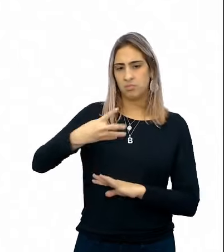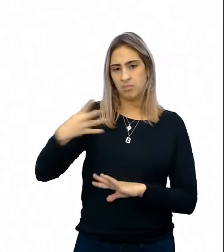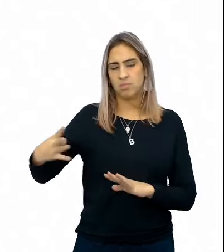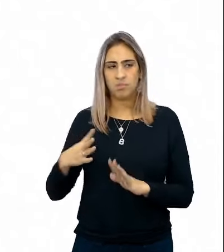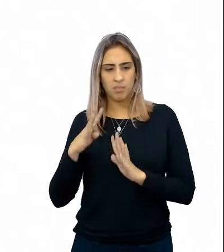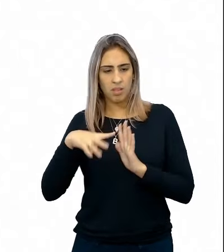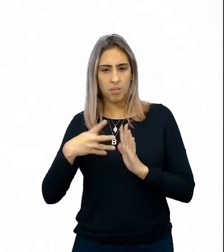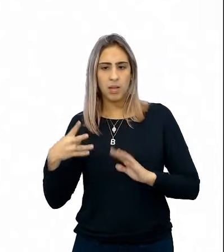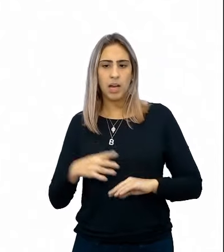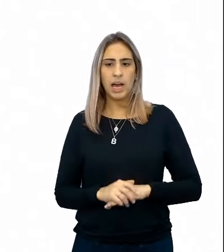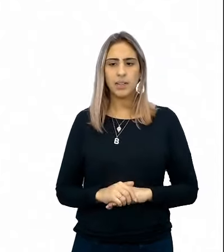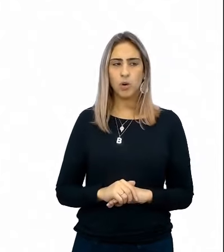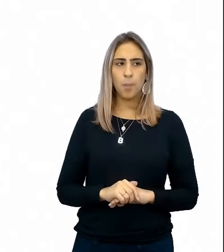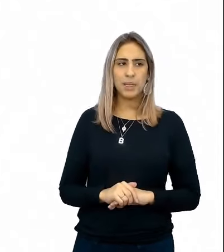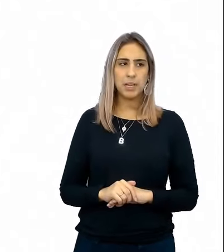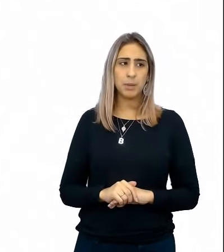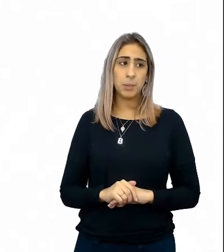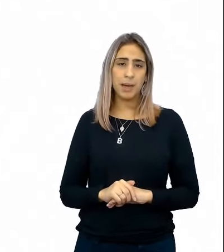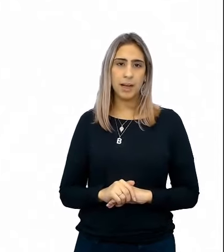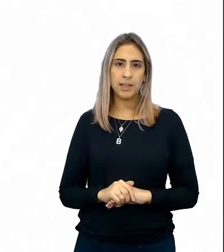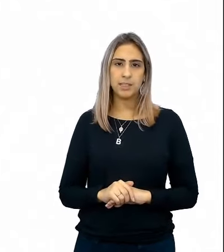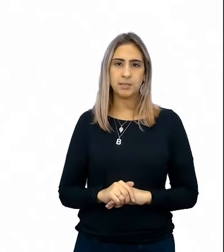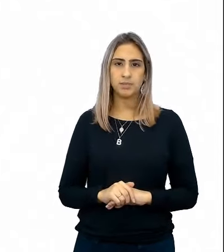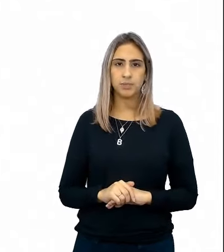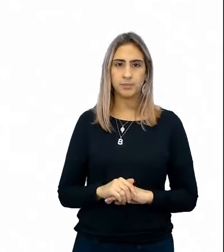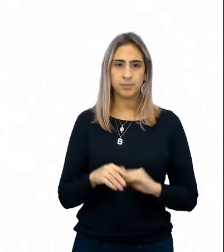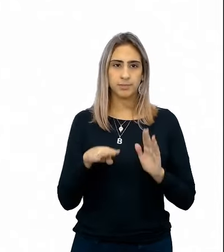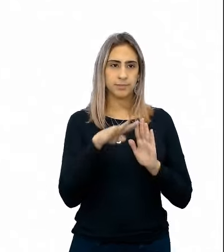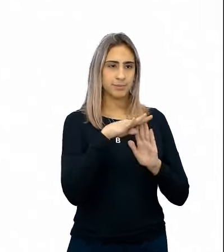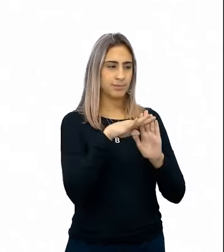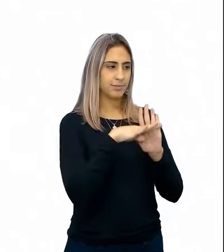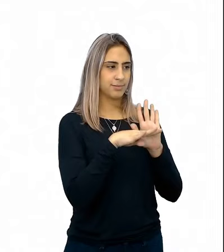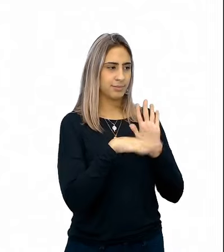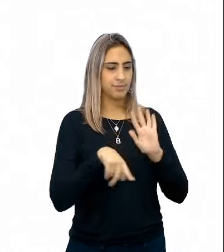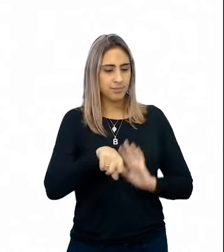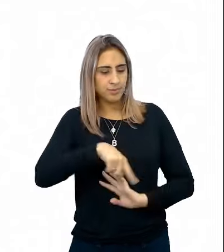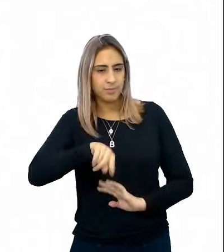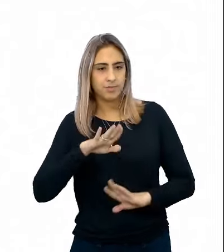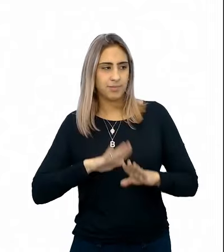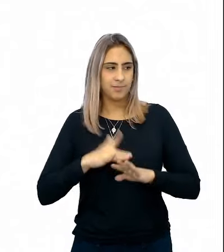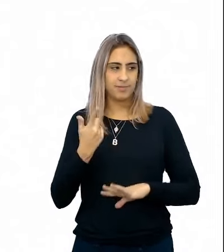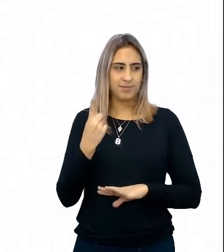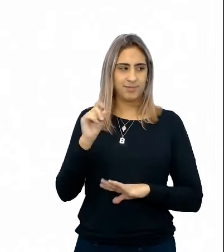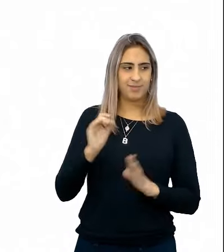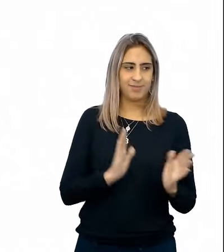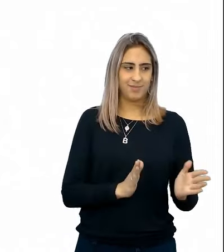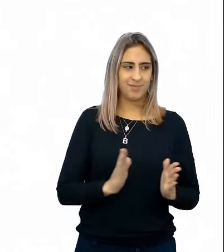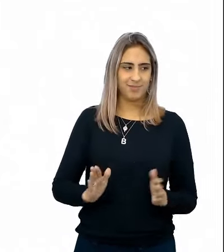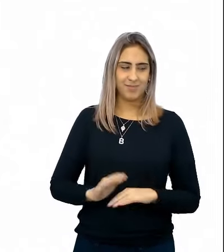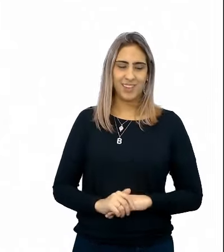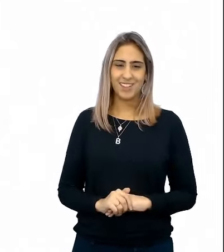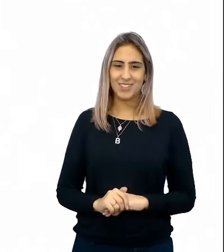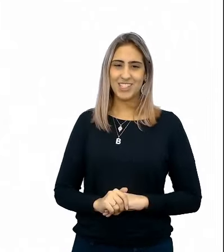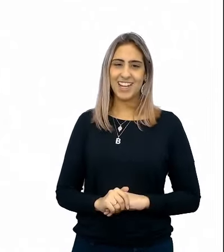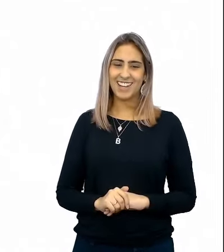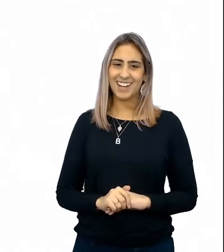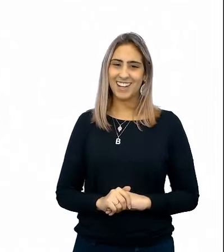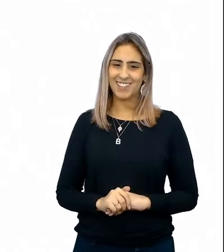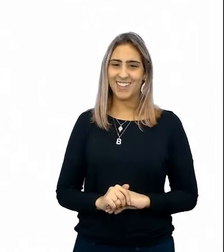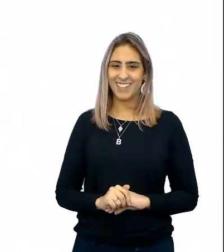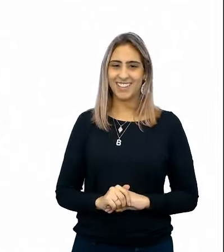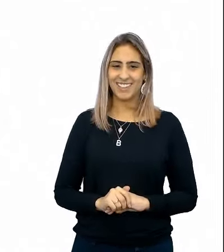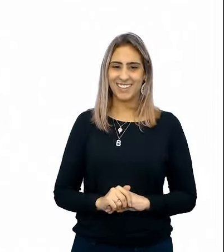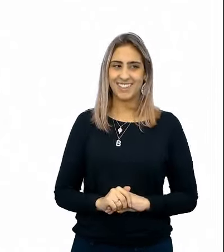tabela. E no item D, eles devem perceber que há mais de 10 quadras no parque. Então, eles